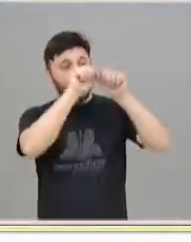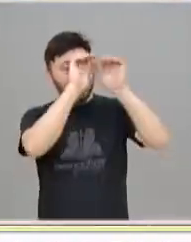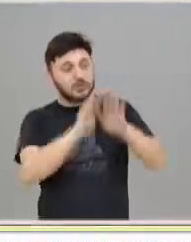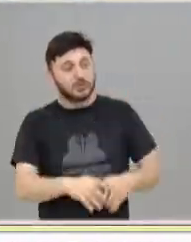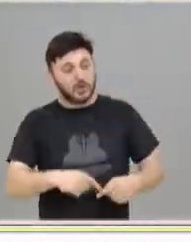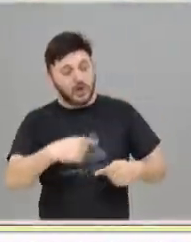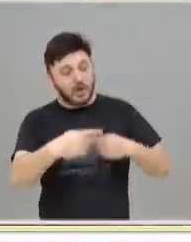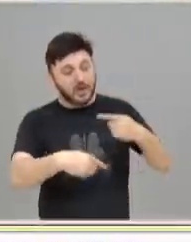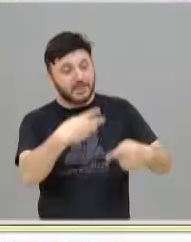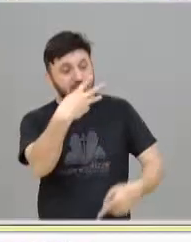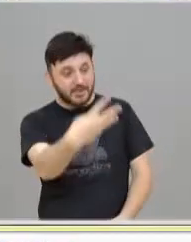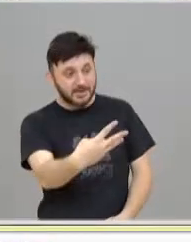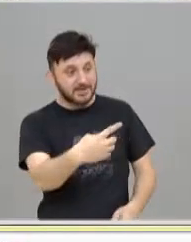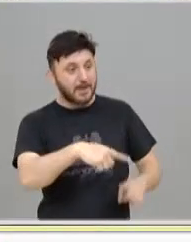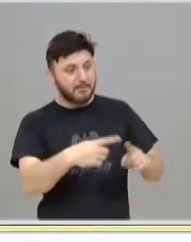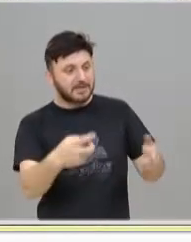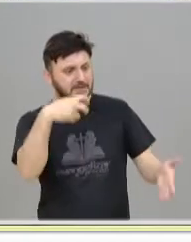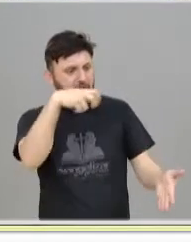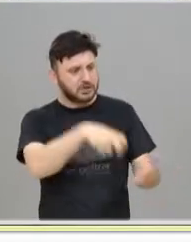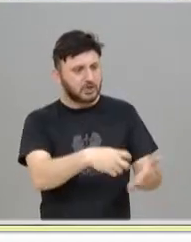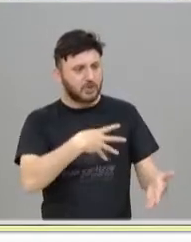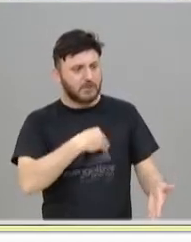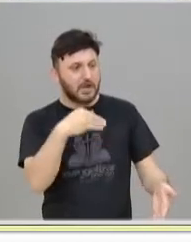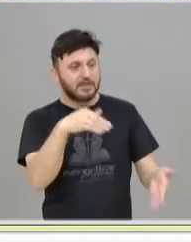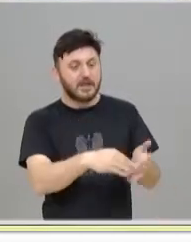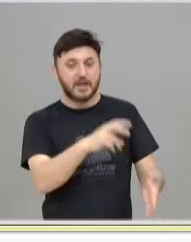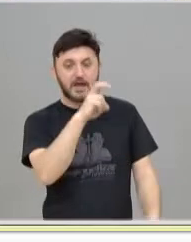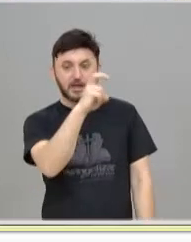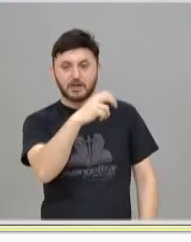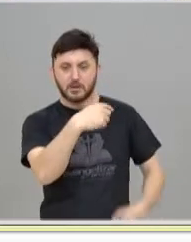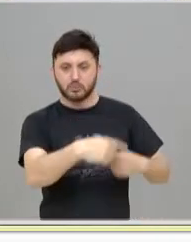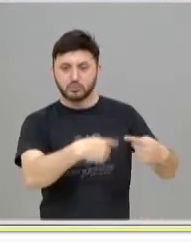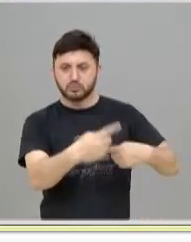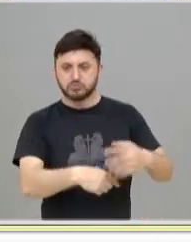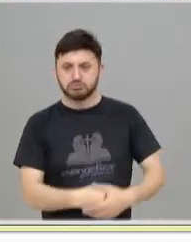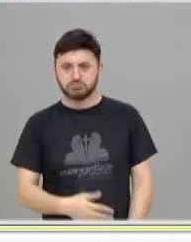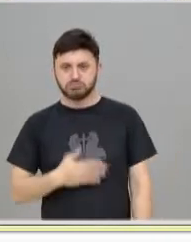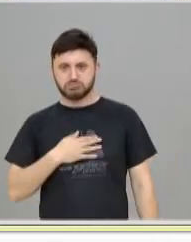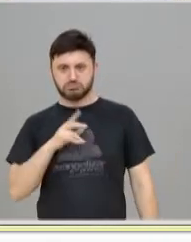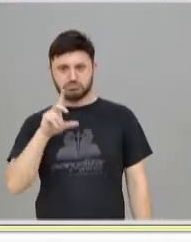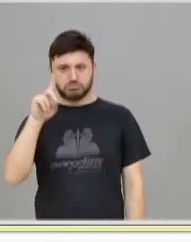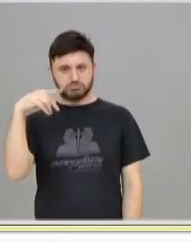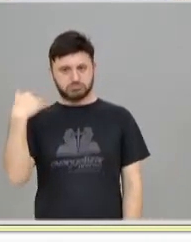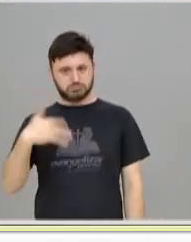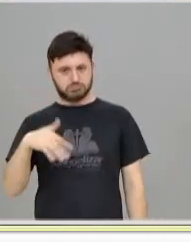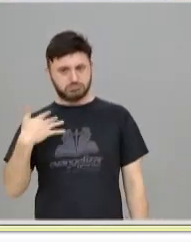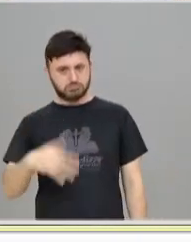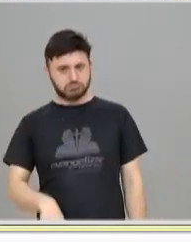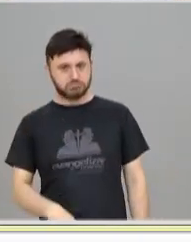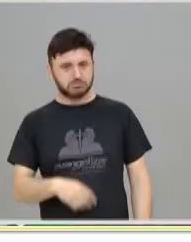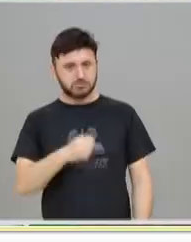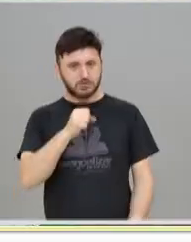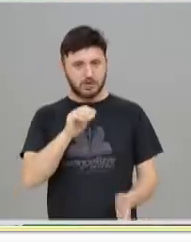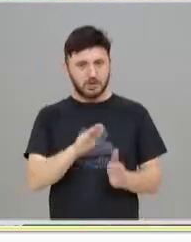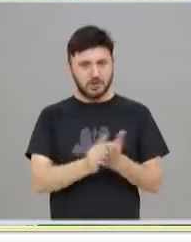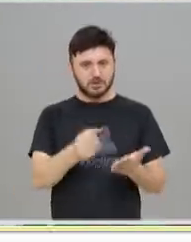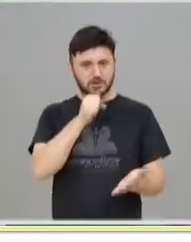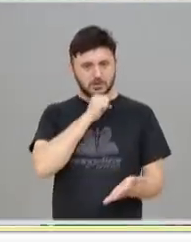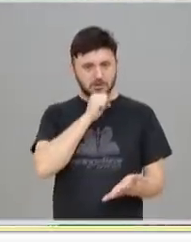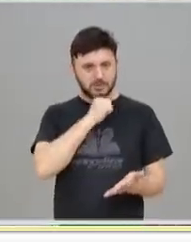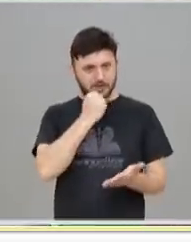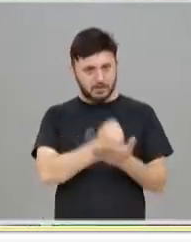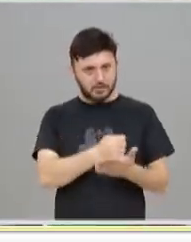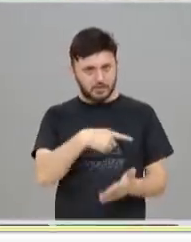os filhos até na quinta. Meu Deus, está no Antigo Testamento, tá ou não está?